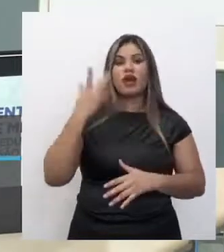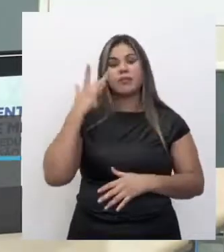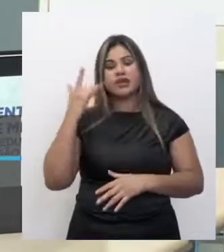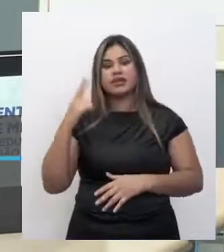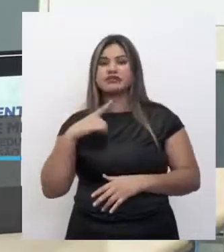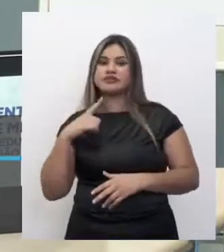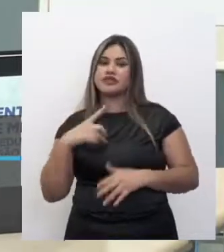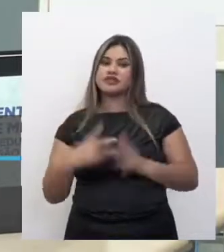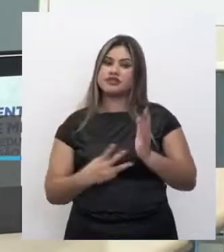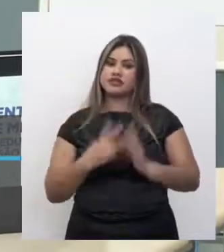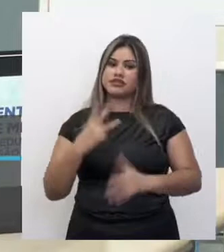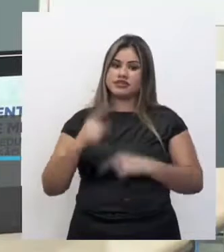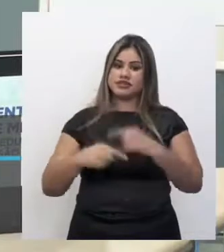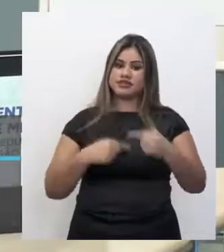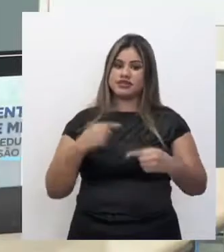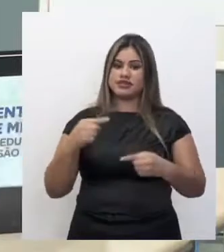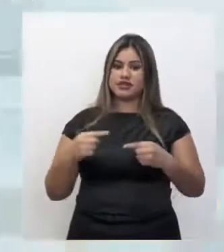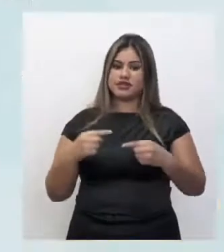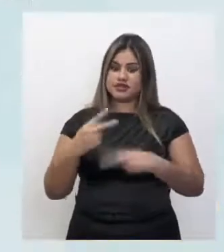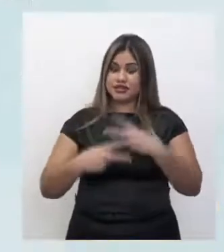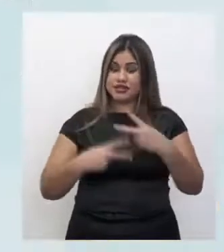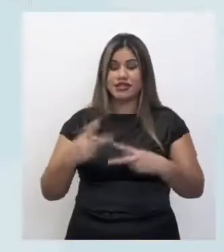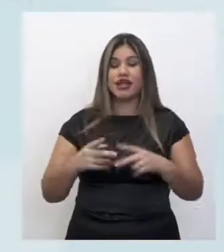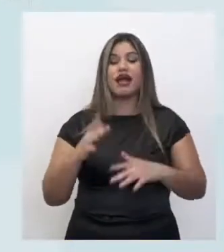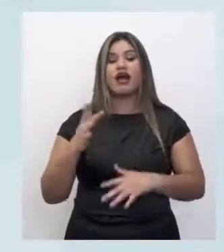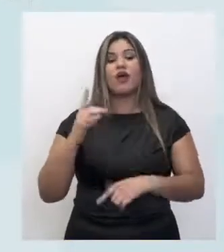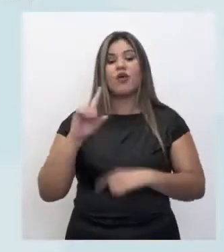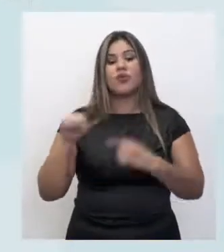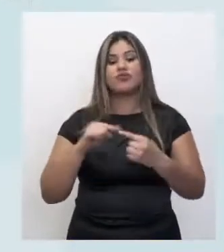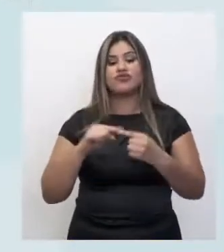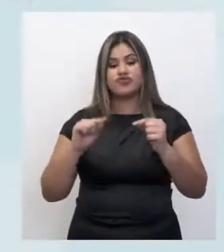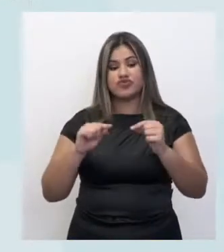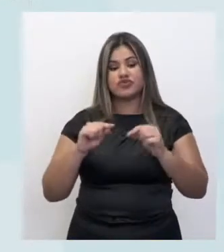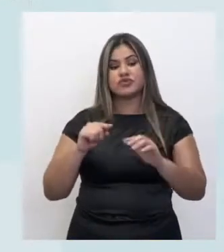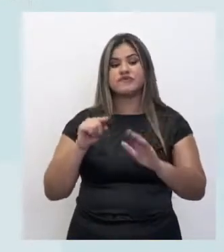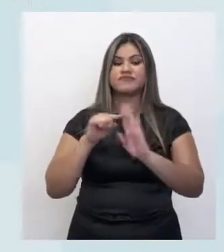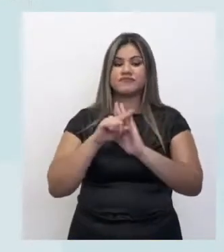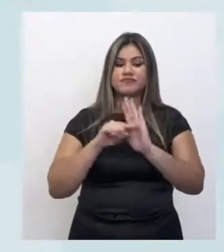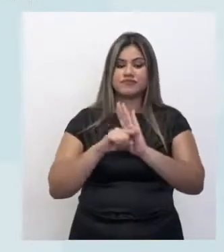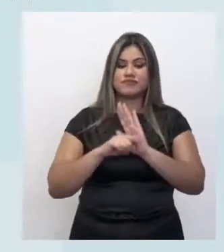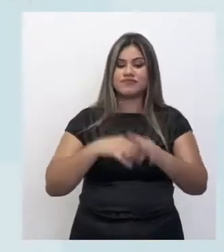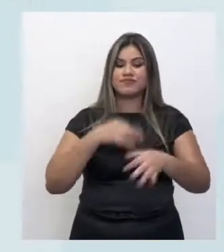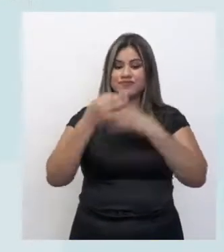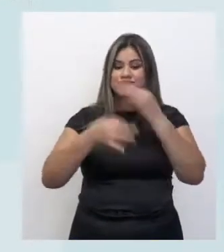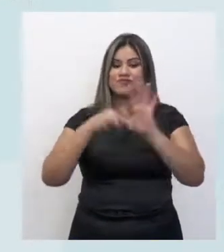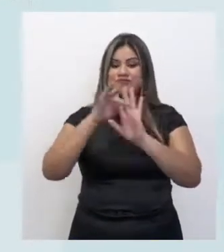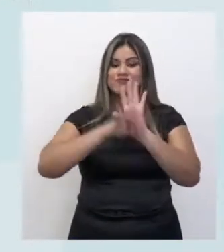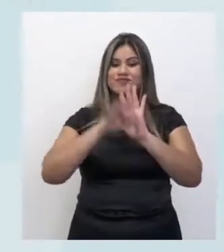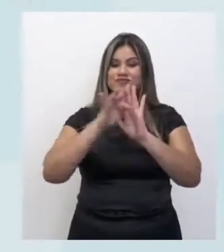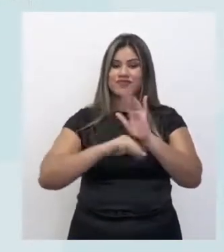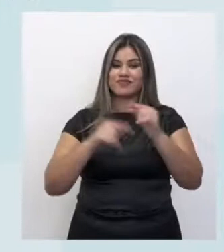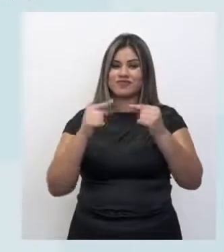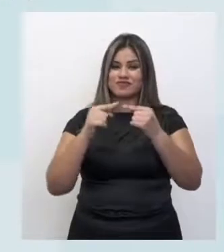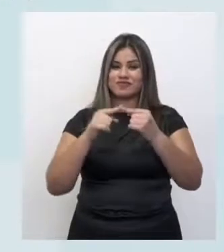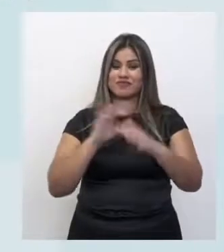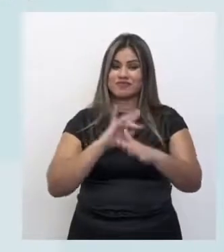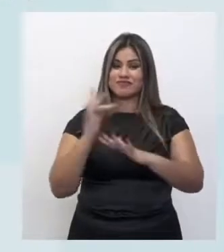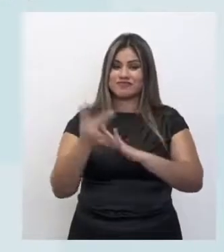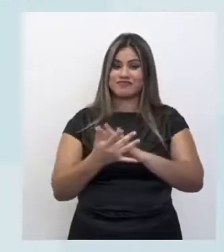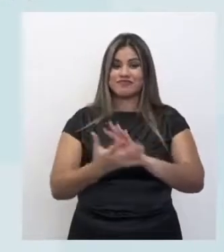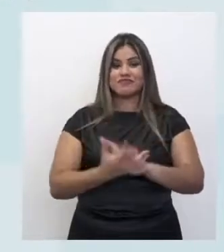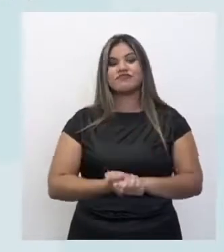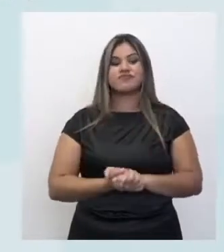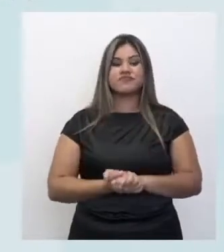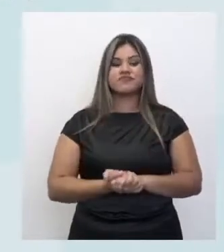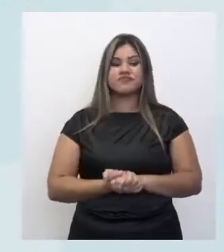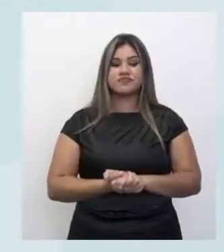terceira, os objetivos da aula de hoje. Analisar a argumentação de textos publicados em redes sociais.